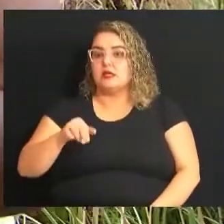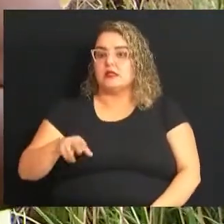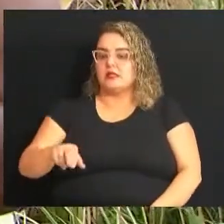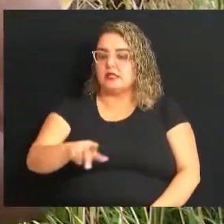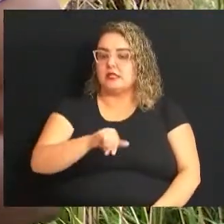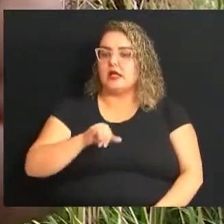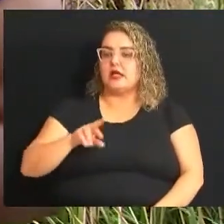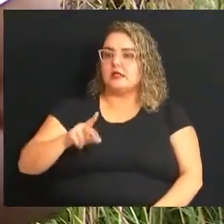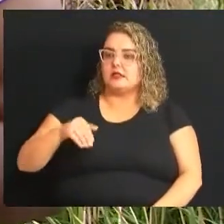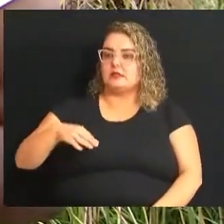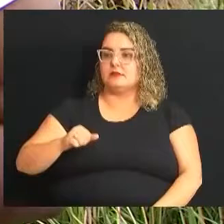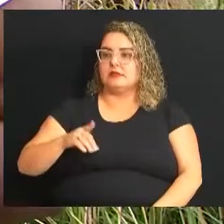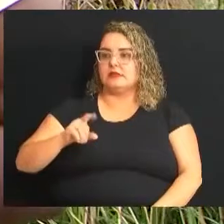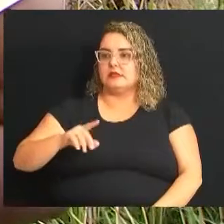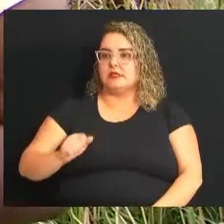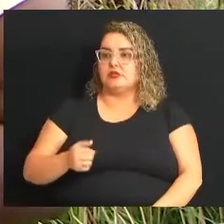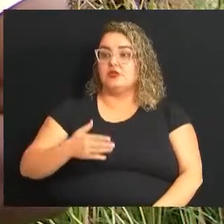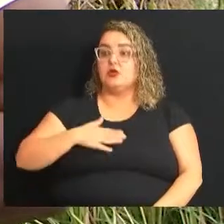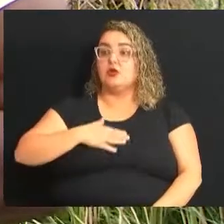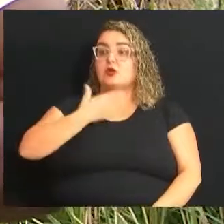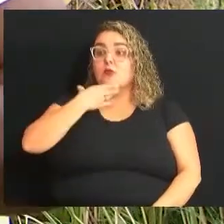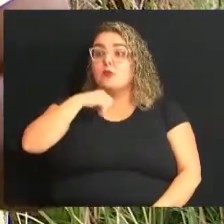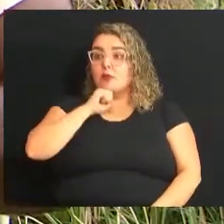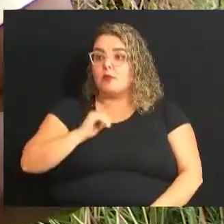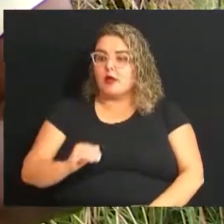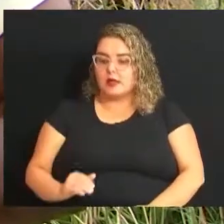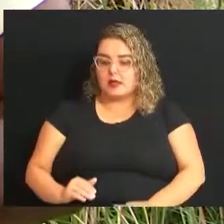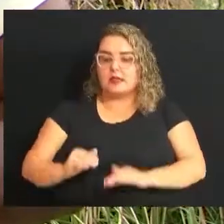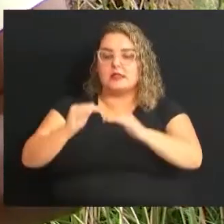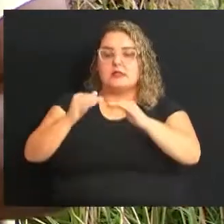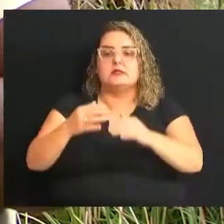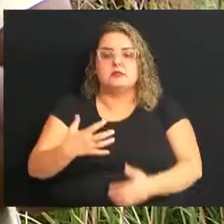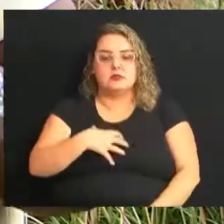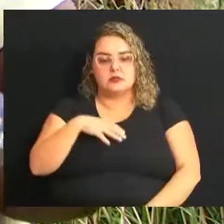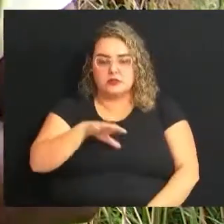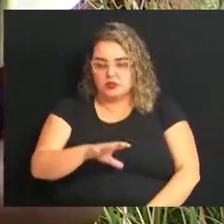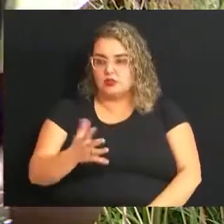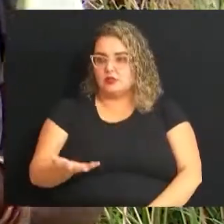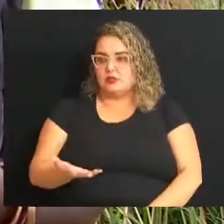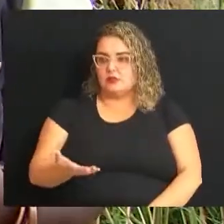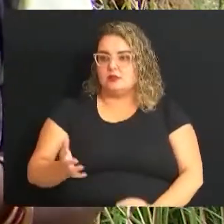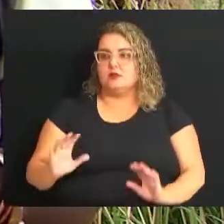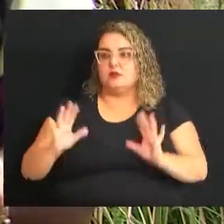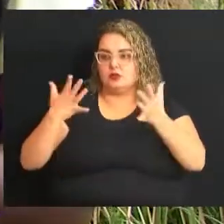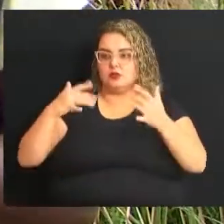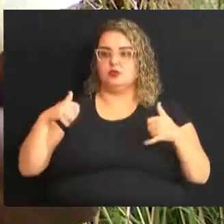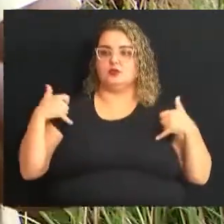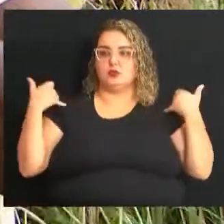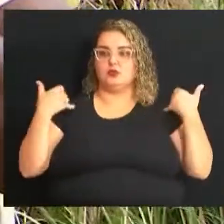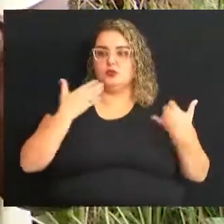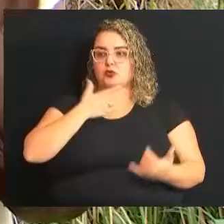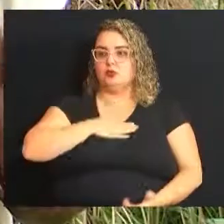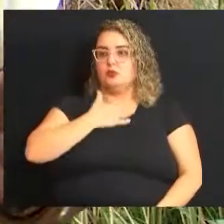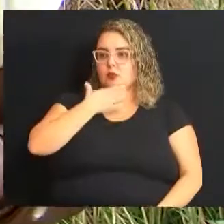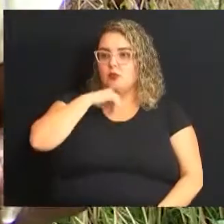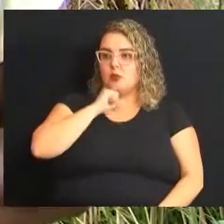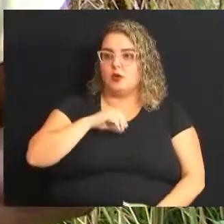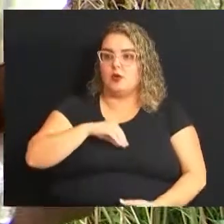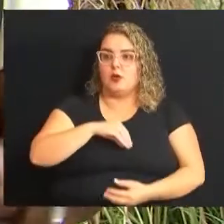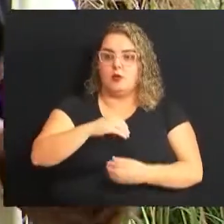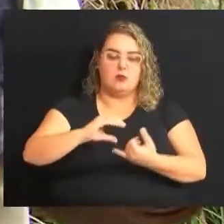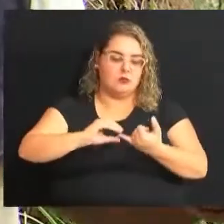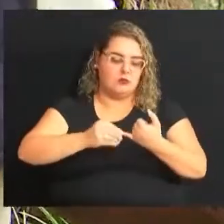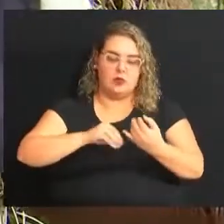E meu pai foi criado assim. Então meu pai, a gente comemorava o aniversário do meu pai com uma feijoada,